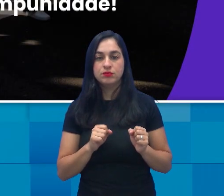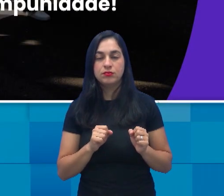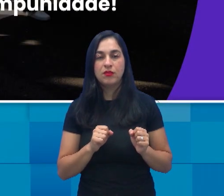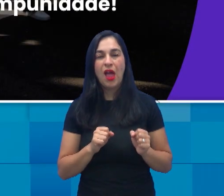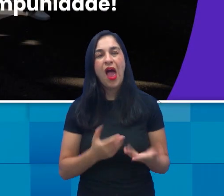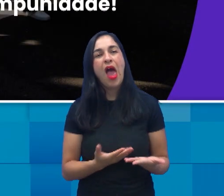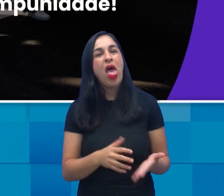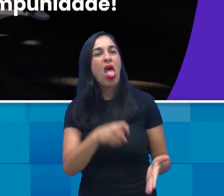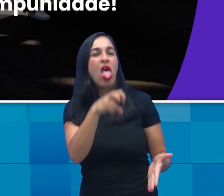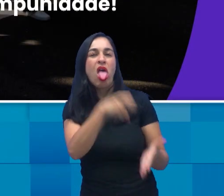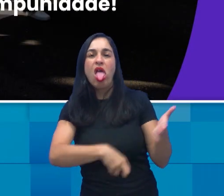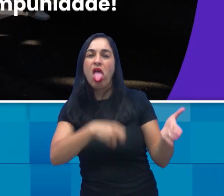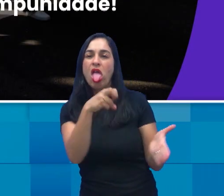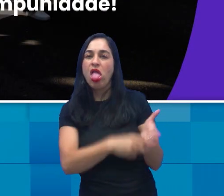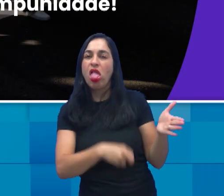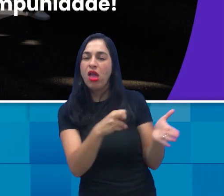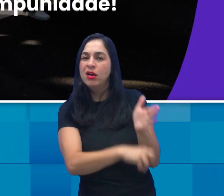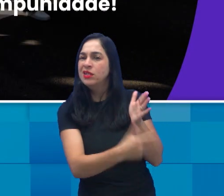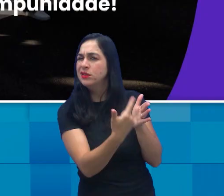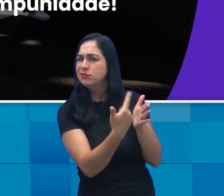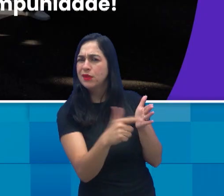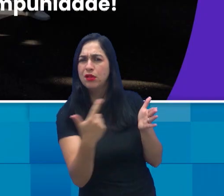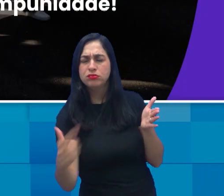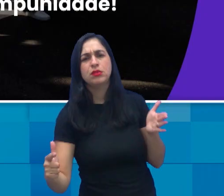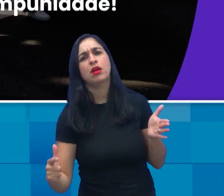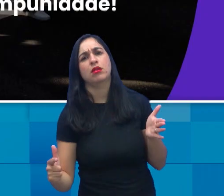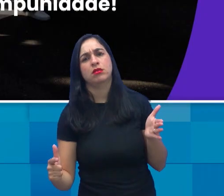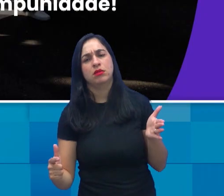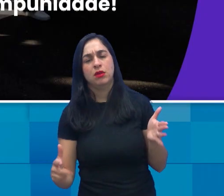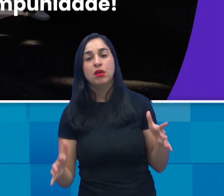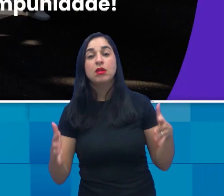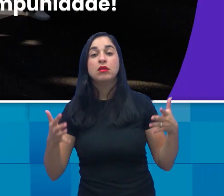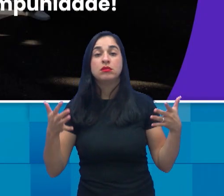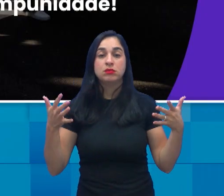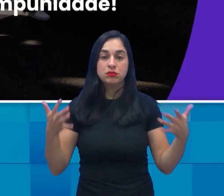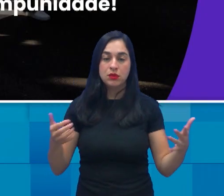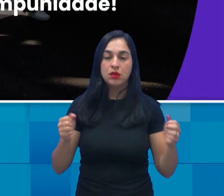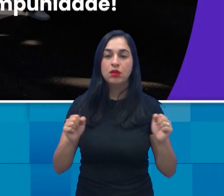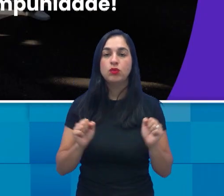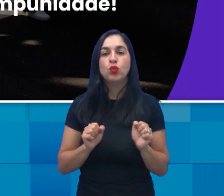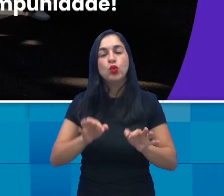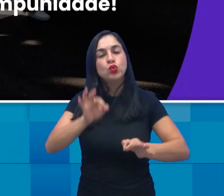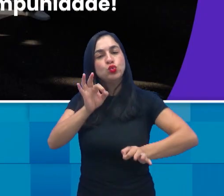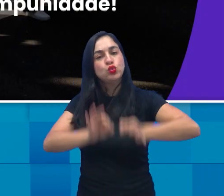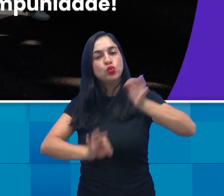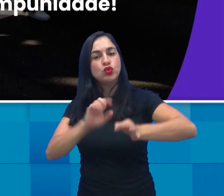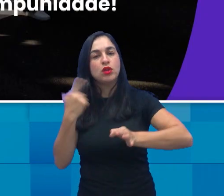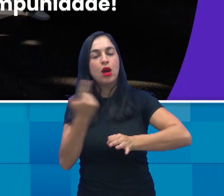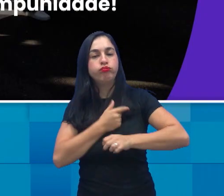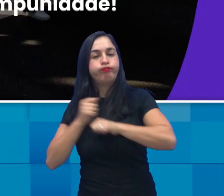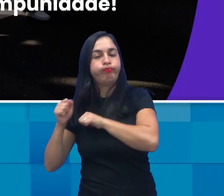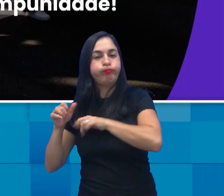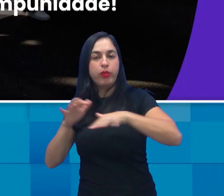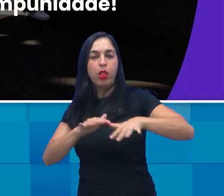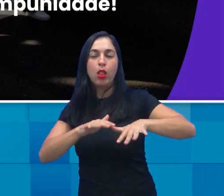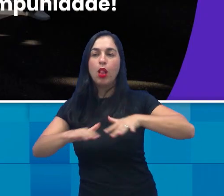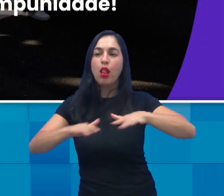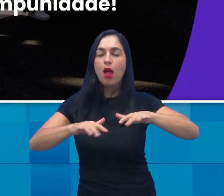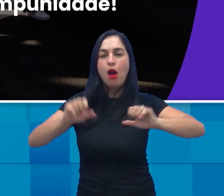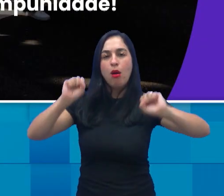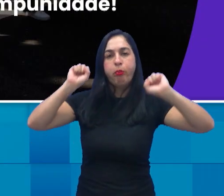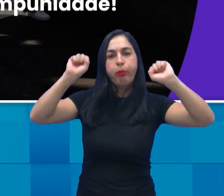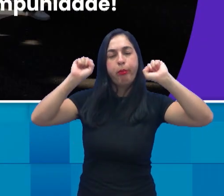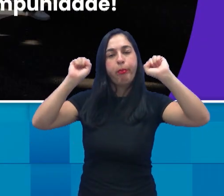Basta de impunidade. As mobilizações por justiça e de apoio aos